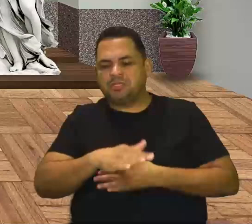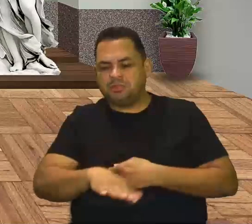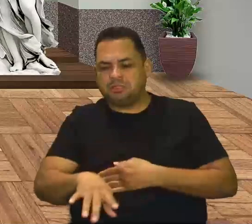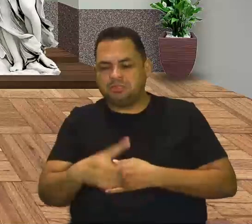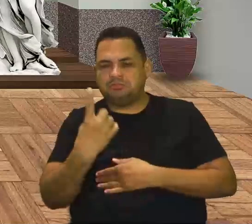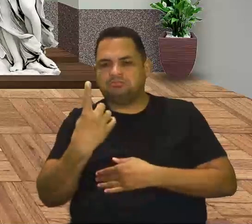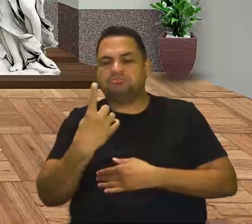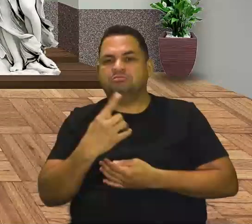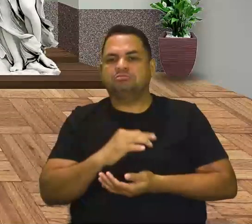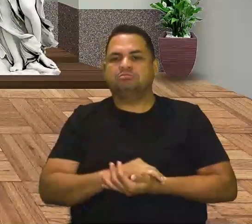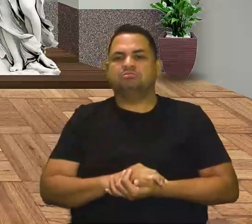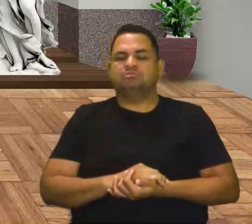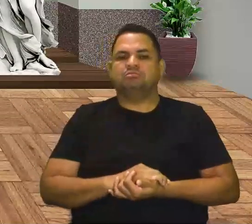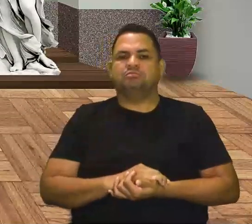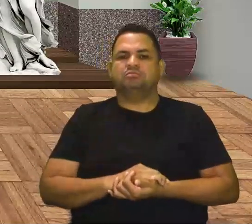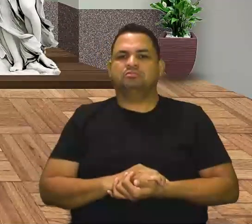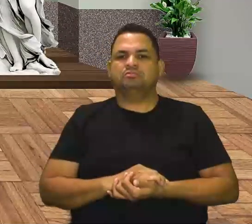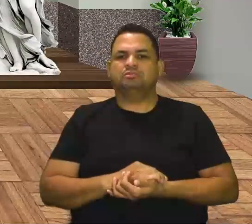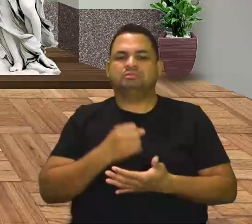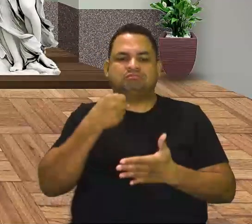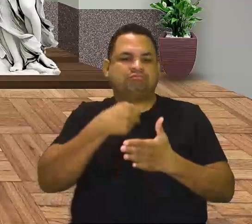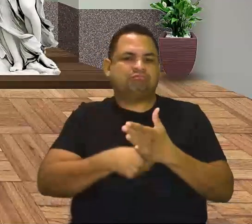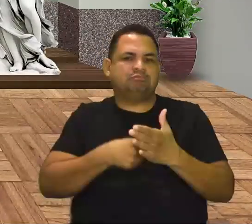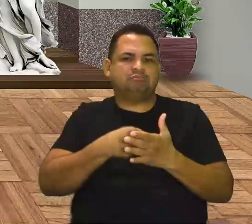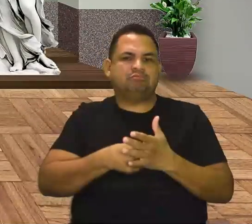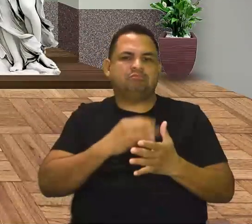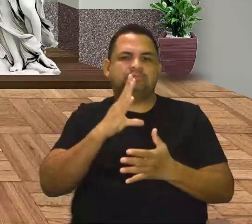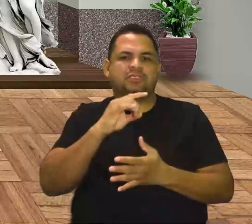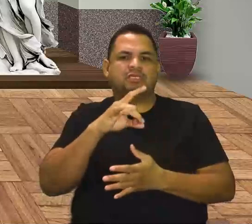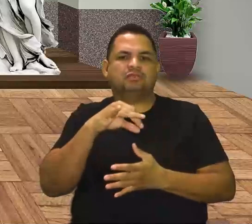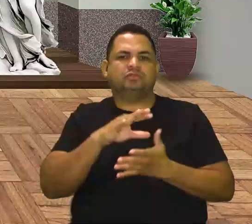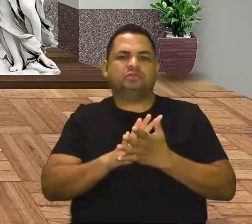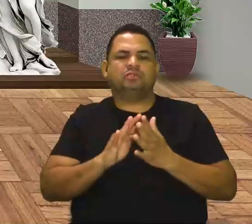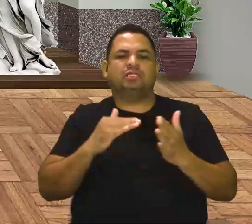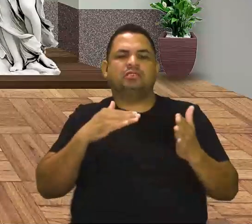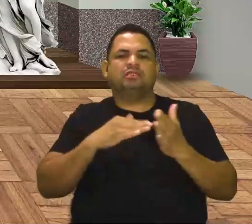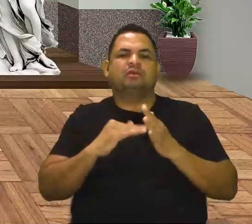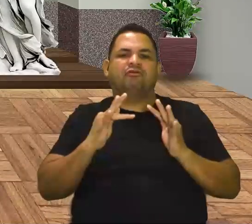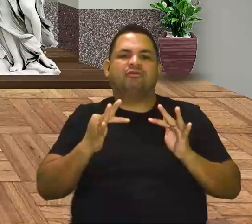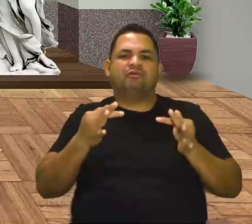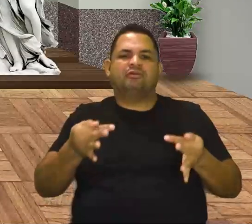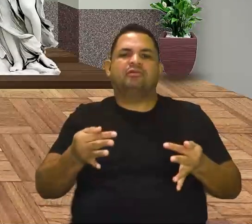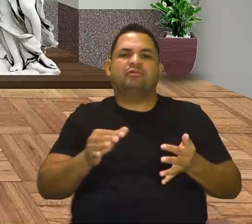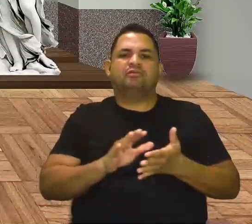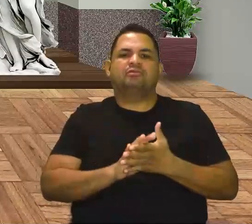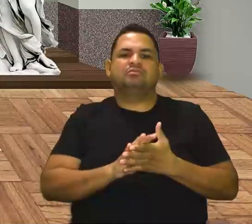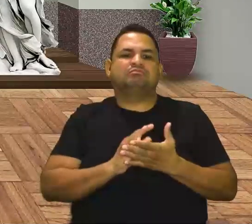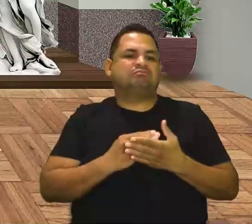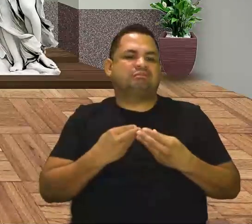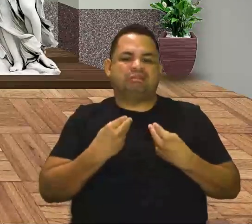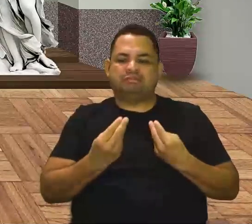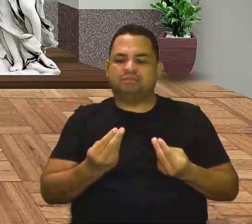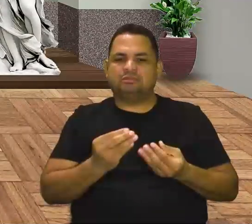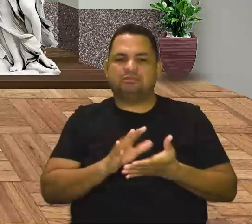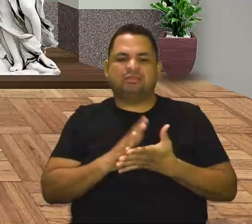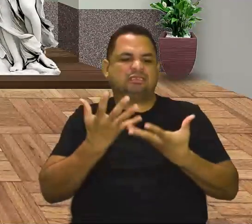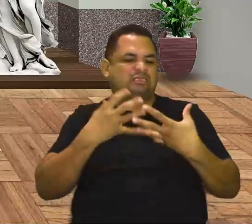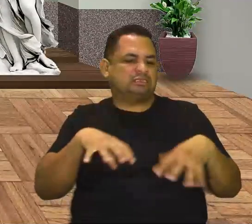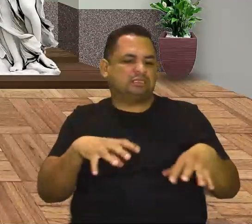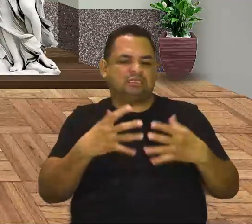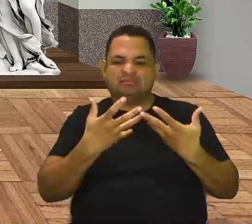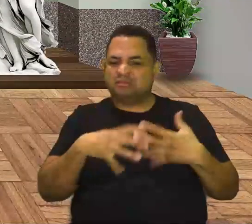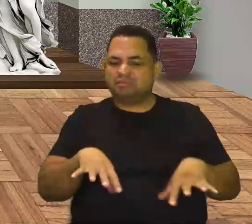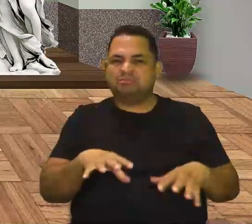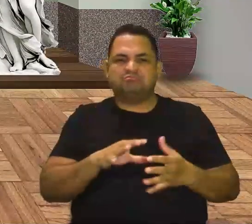criança. É a resistência de Canudos até o final. Não se entrega, não se